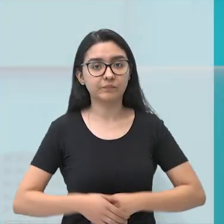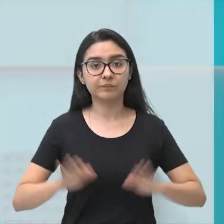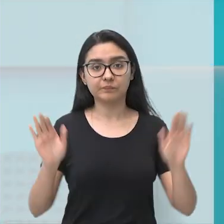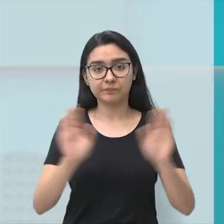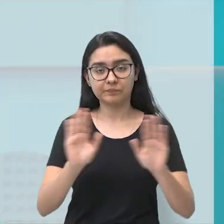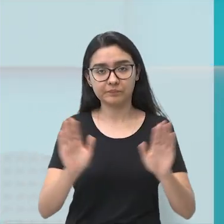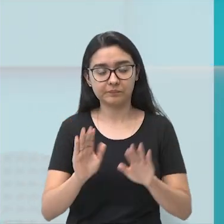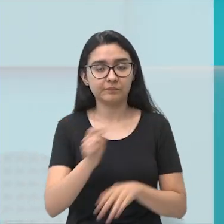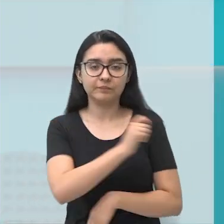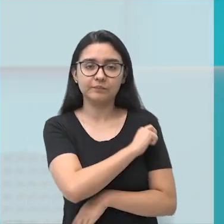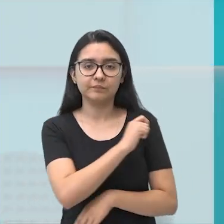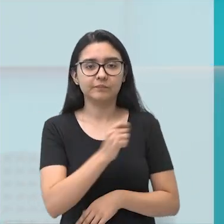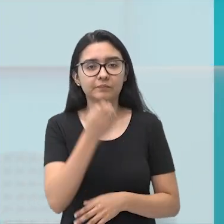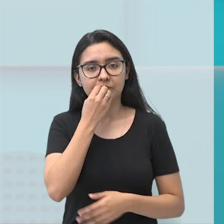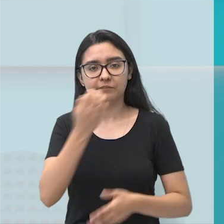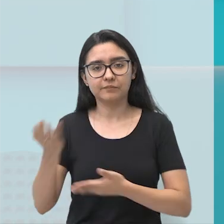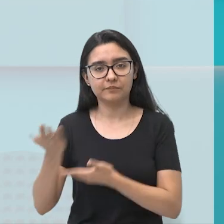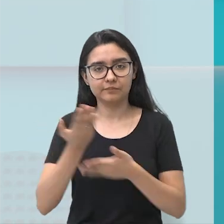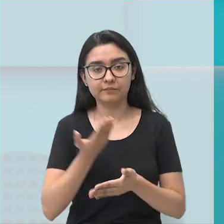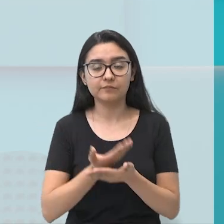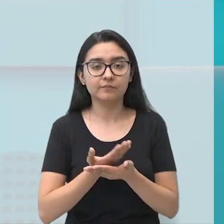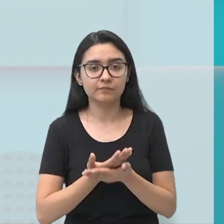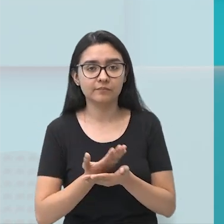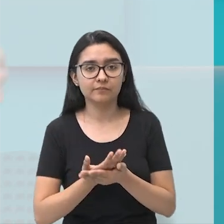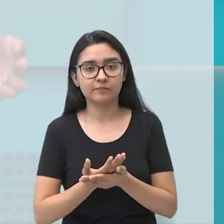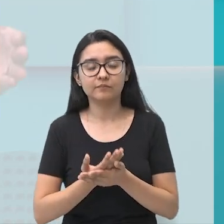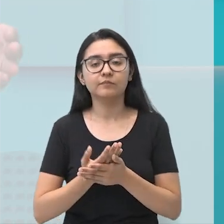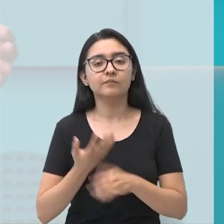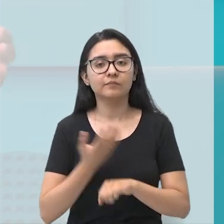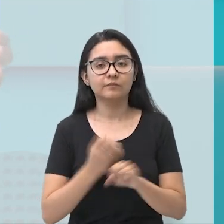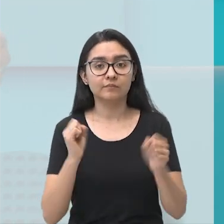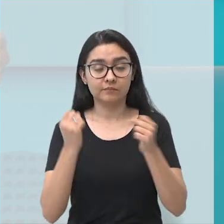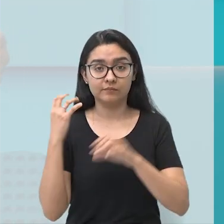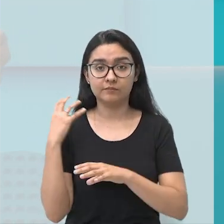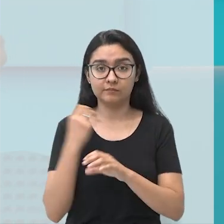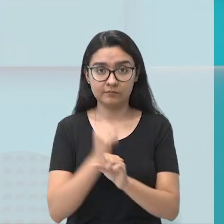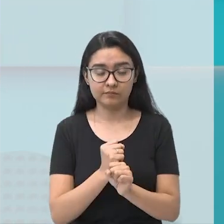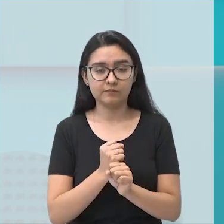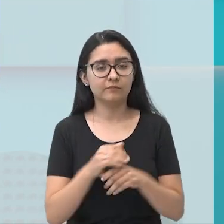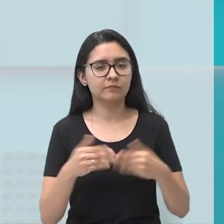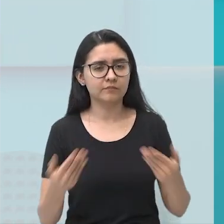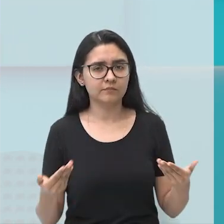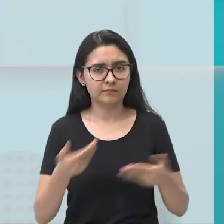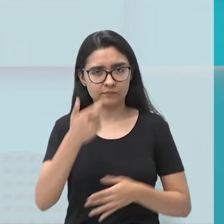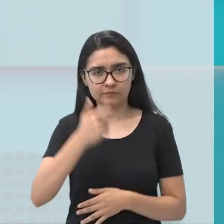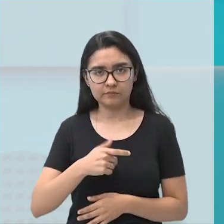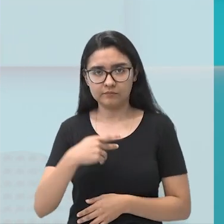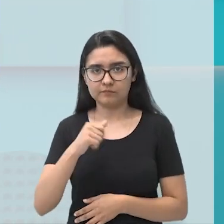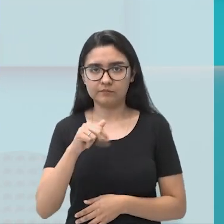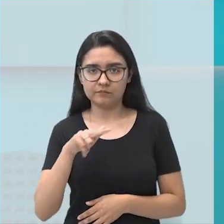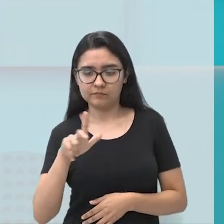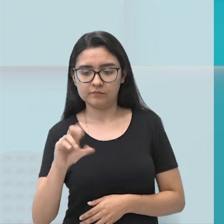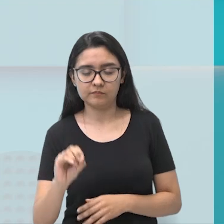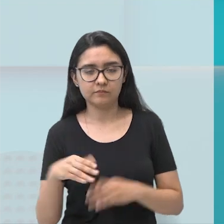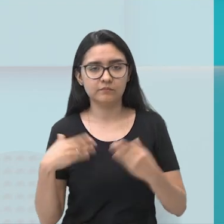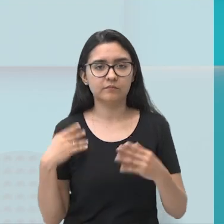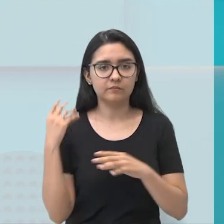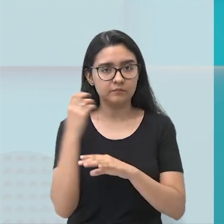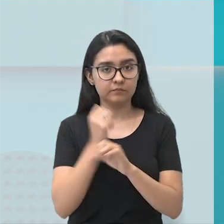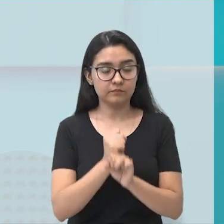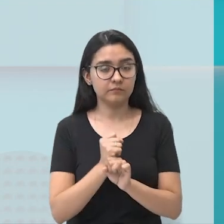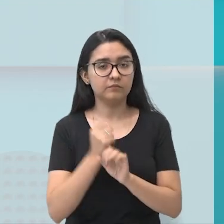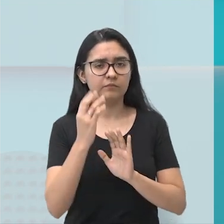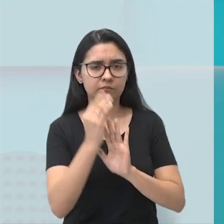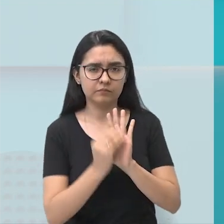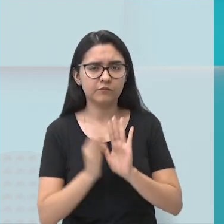turmas, sejam bem-vindos à nossa aula de revisão. Eu sou o professor Paulo Ricardo, nós iremos rever aí os